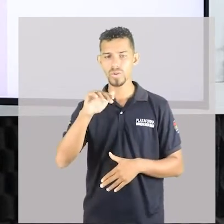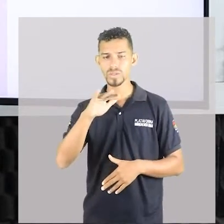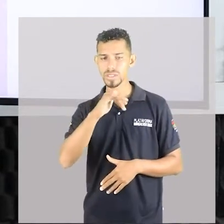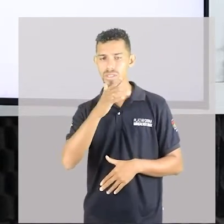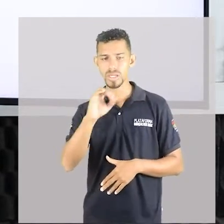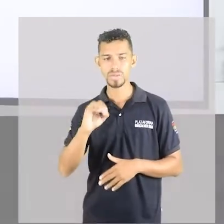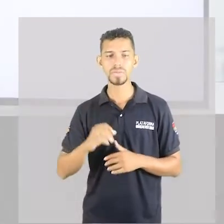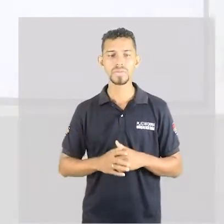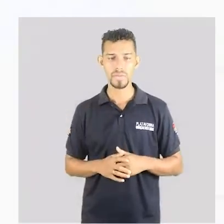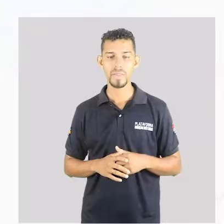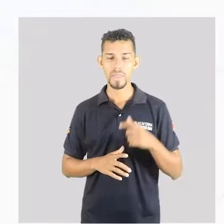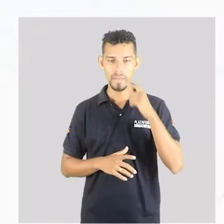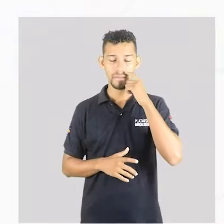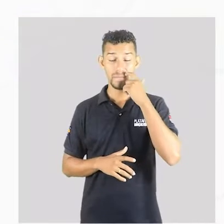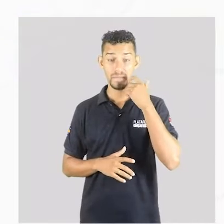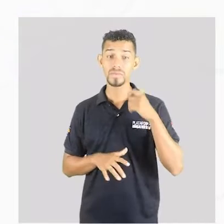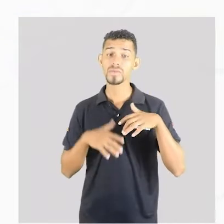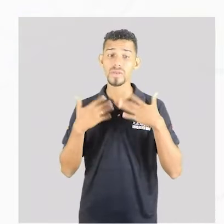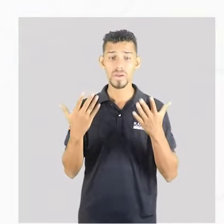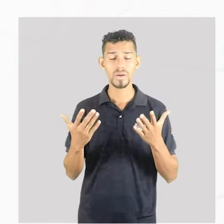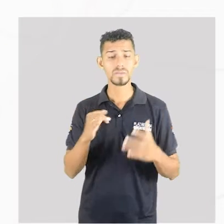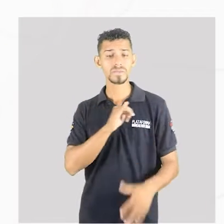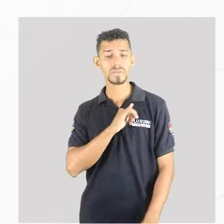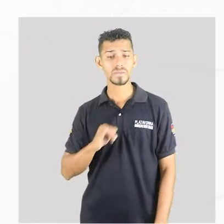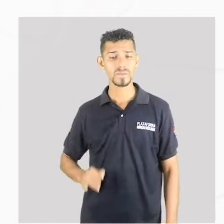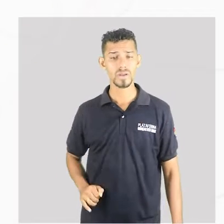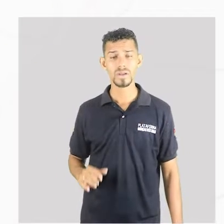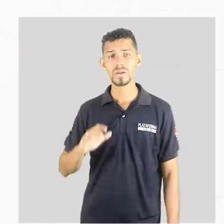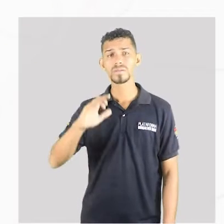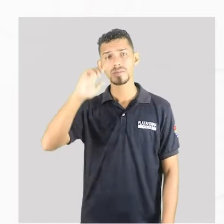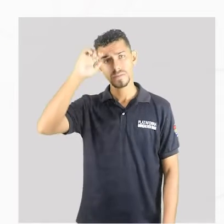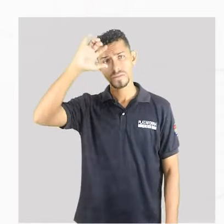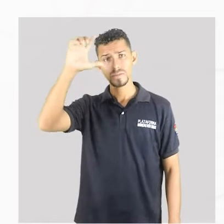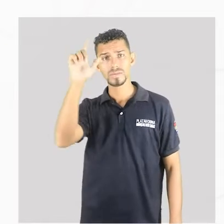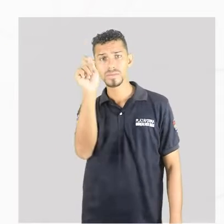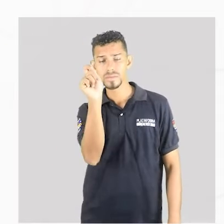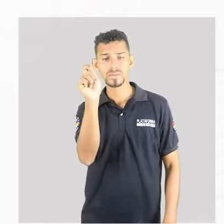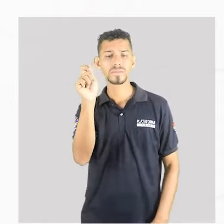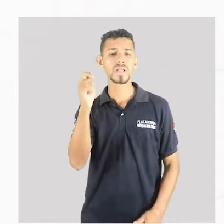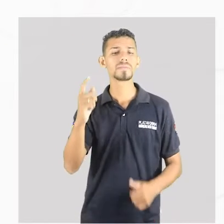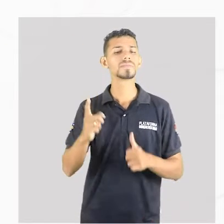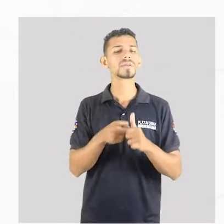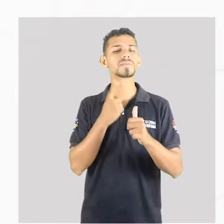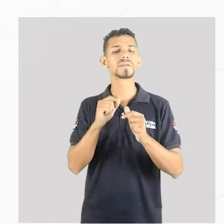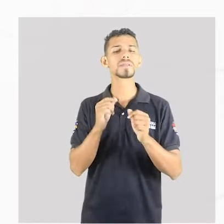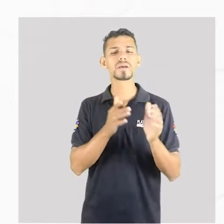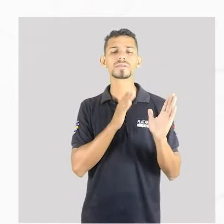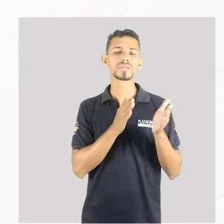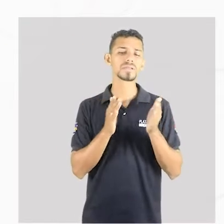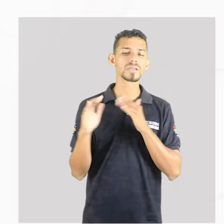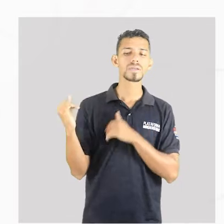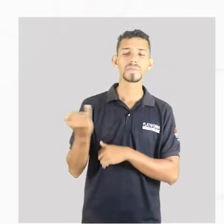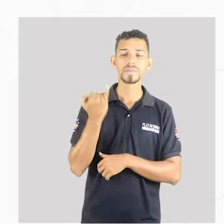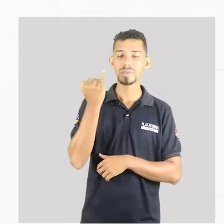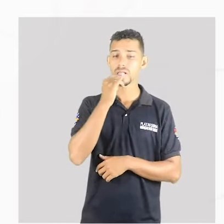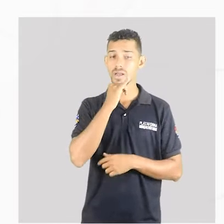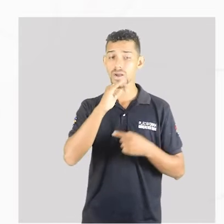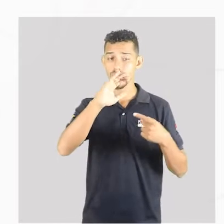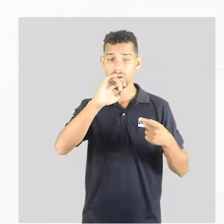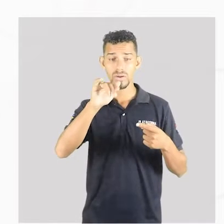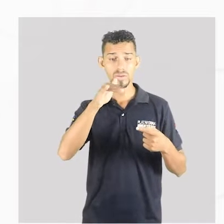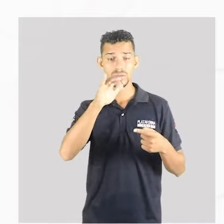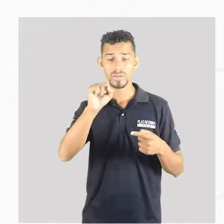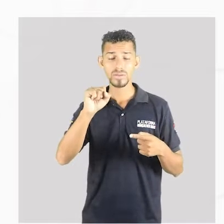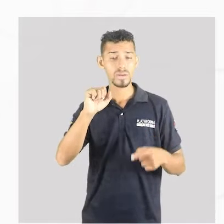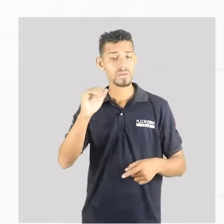povos. Bom, e aí o imperialismo na Ásia, né? Primeiramente, nós temos alguns antecedentes importantes, colônias